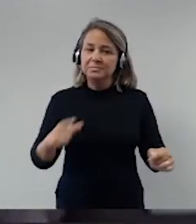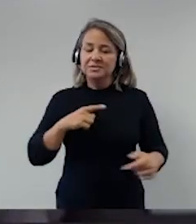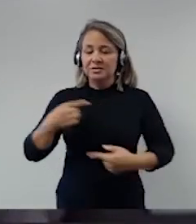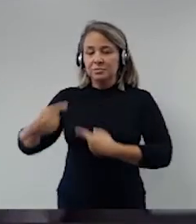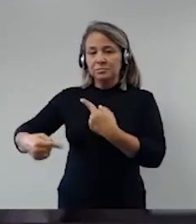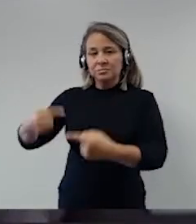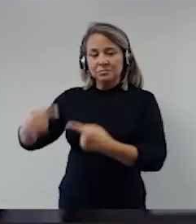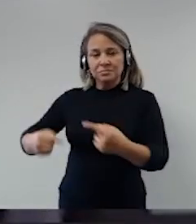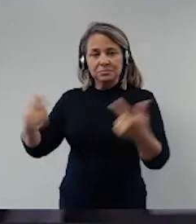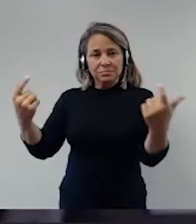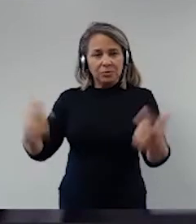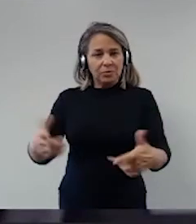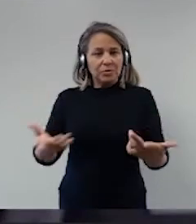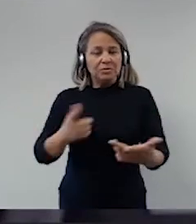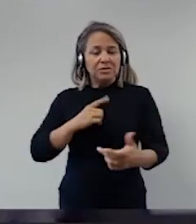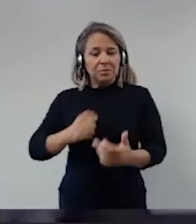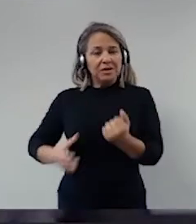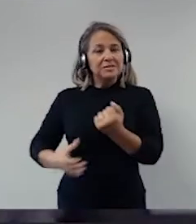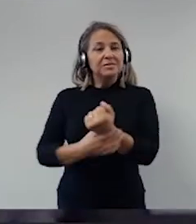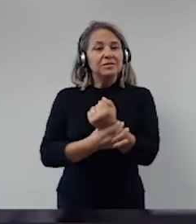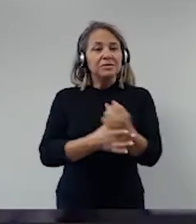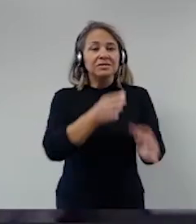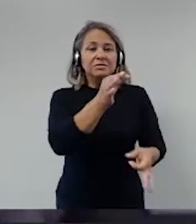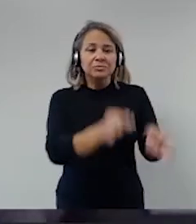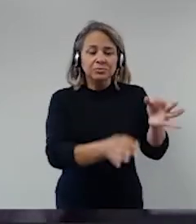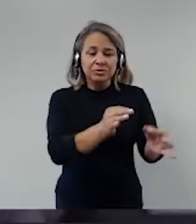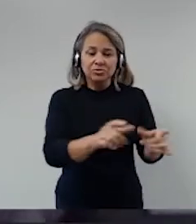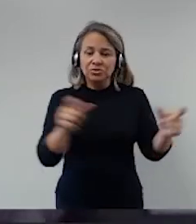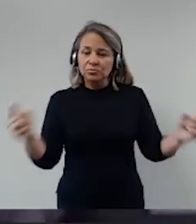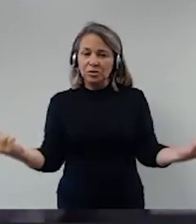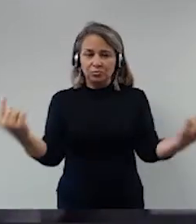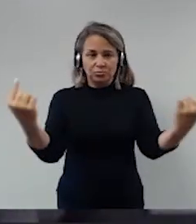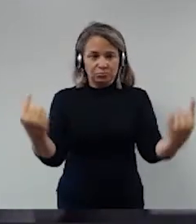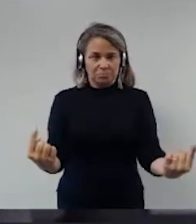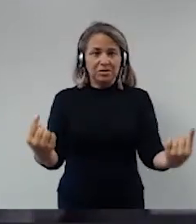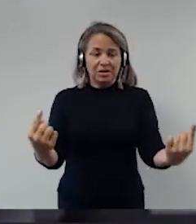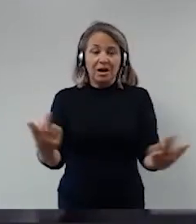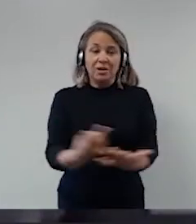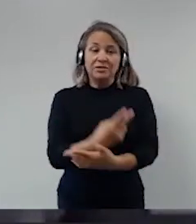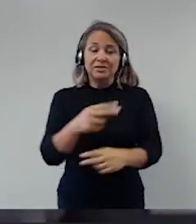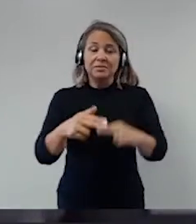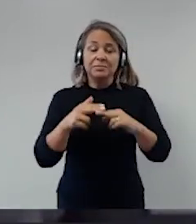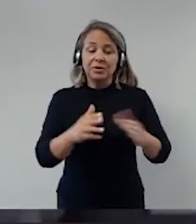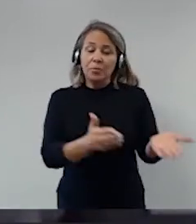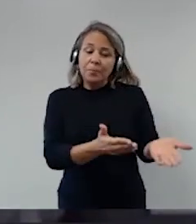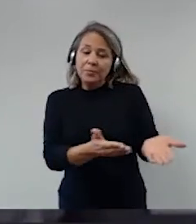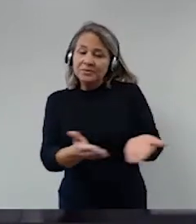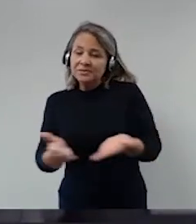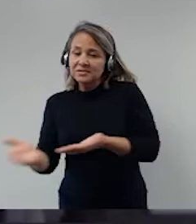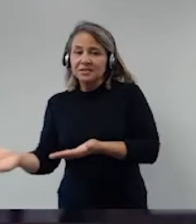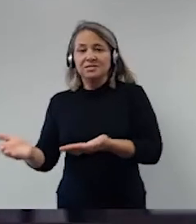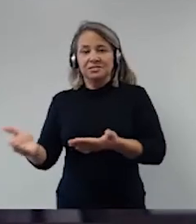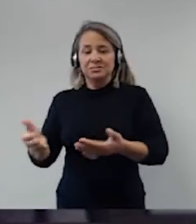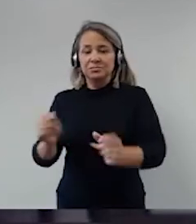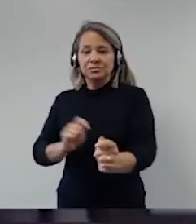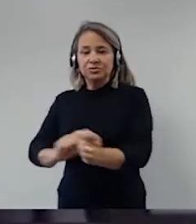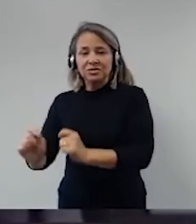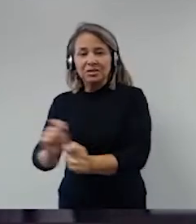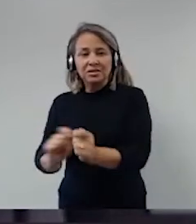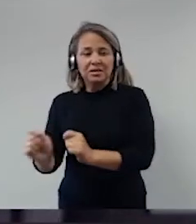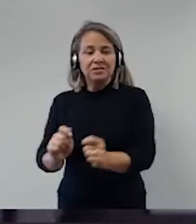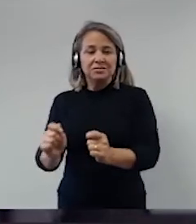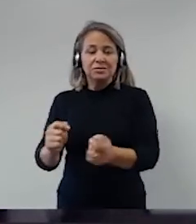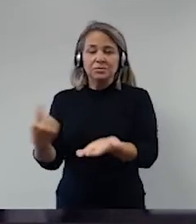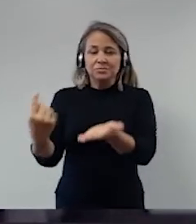debate onde a segurança jurídica das partes se dão por meio do processo negocial. Os acordos